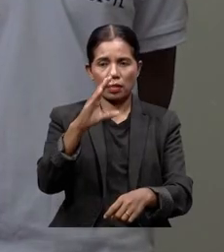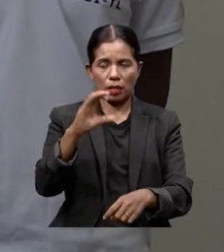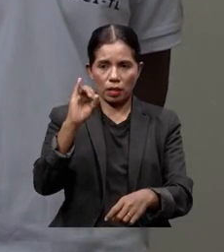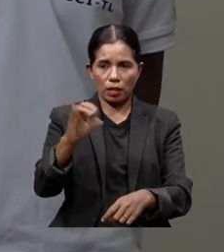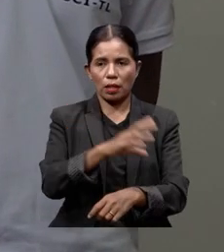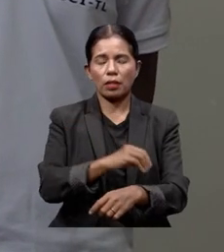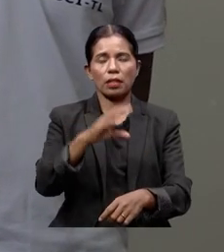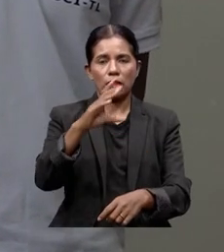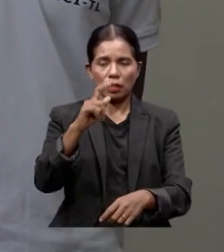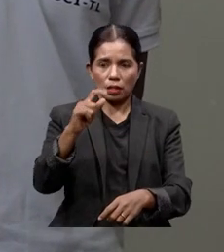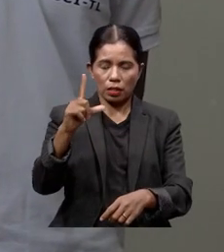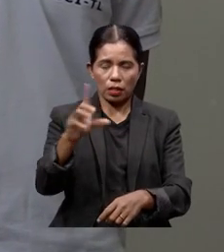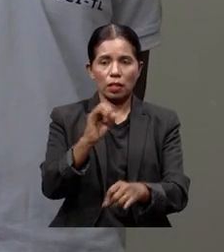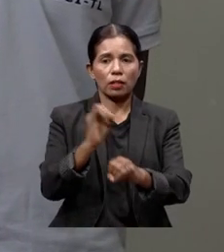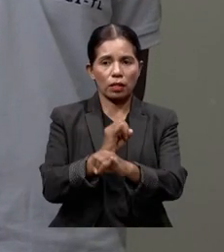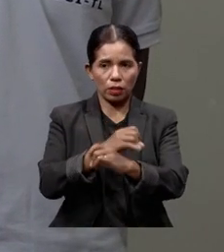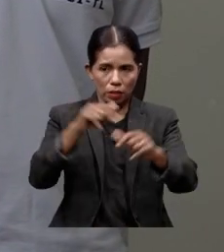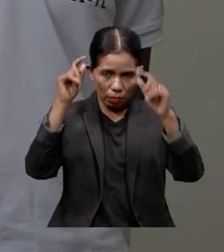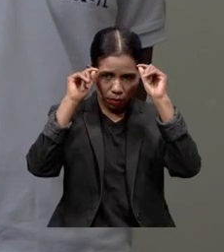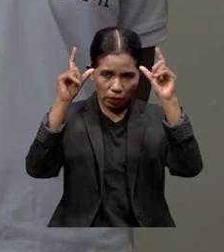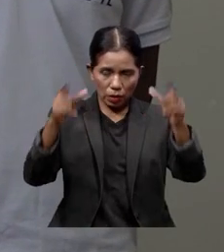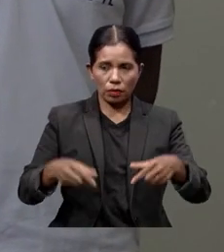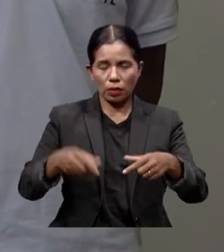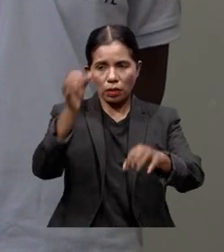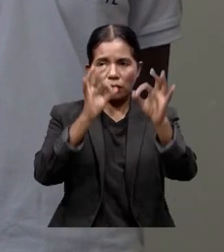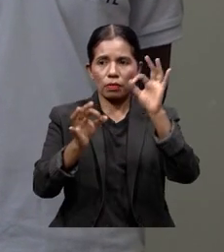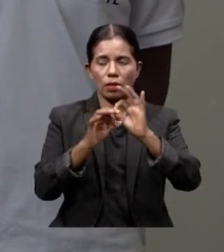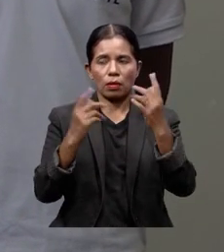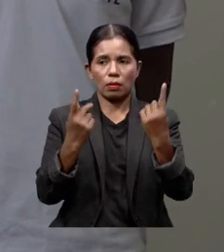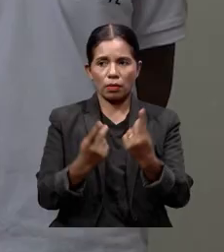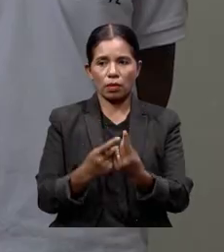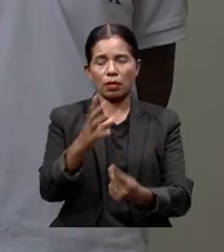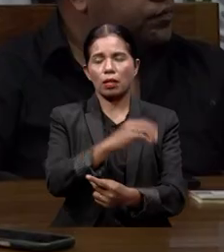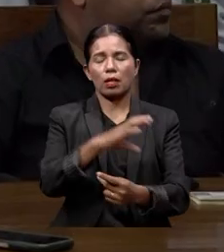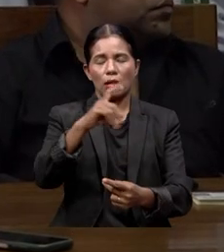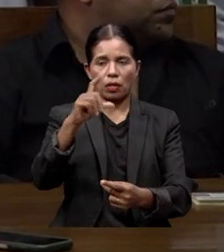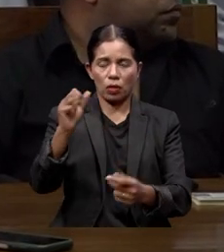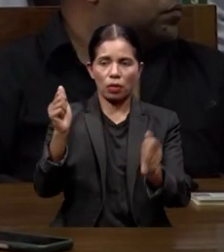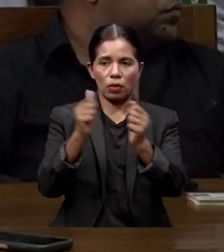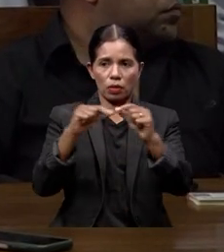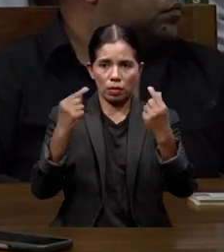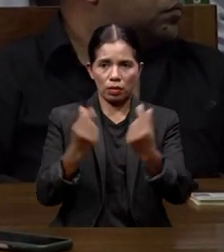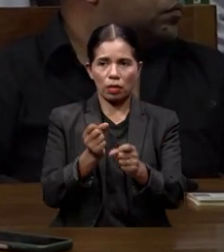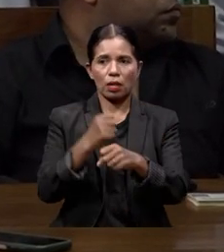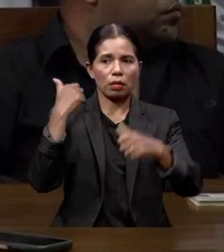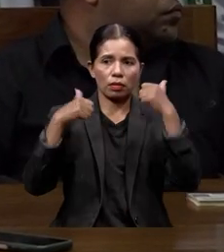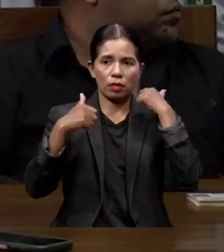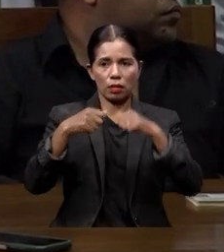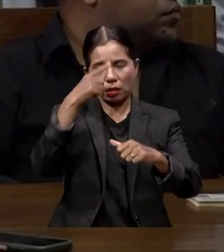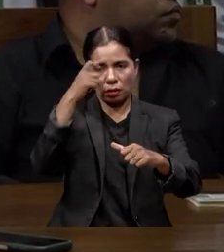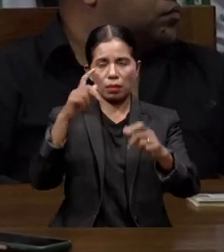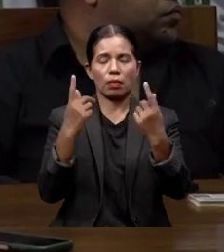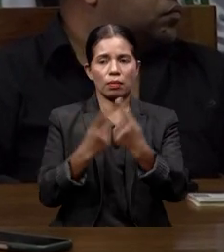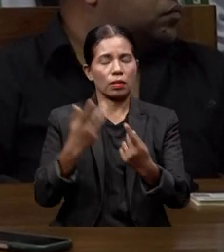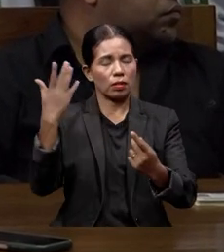no Câmara de Comércio e no indústria Timor-Leste. Fofiar bem empresário, Kalohan Honia Equipa, onde halo atividade, né? Também empresa, né?